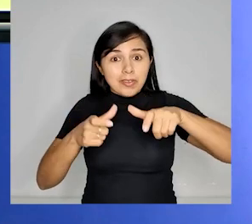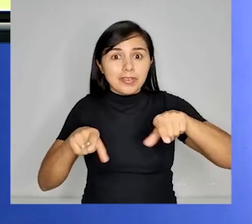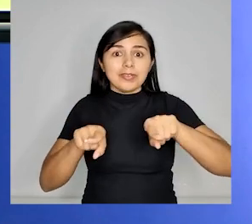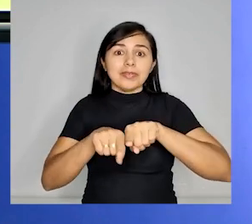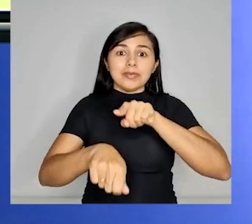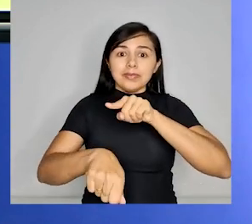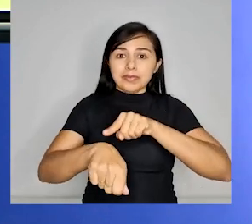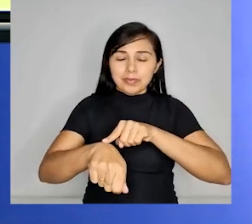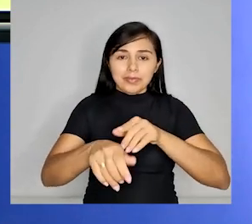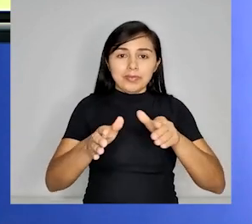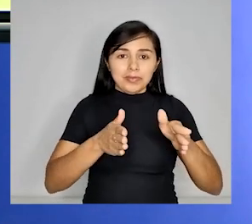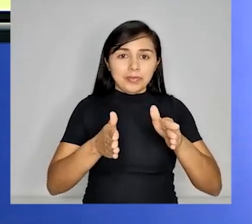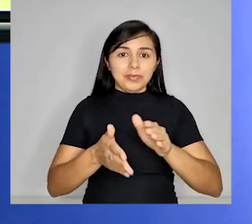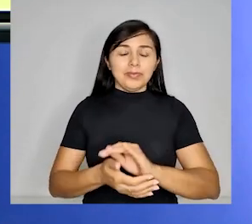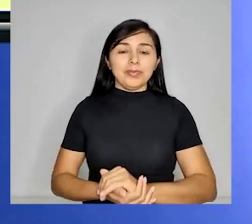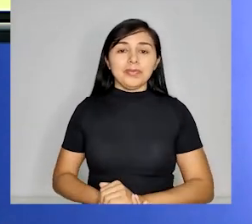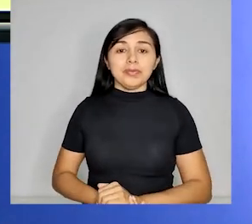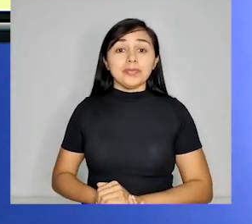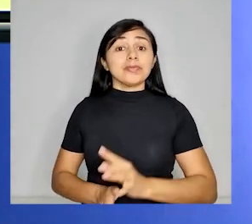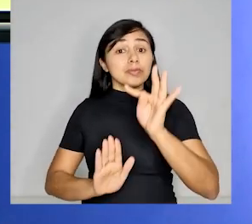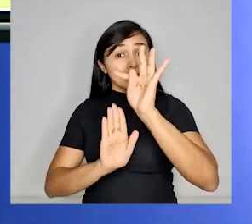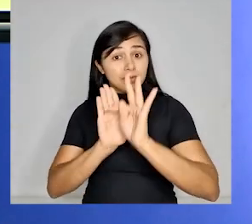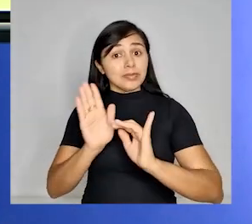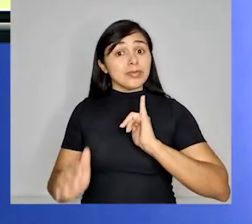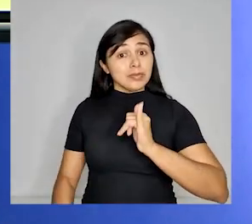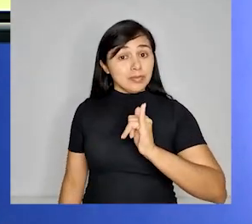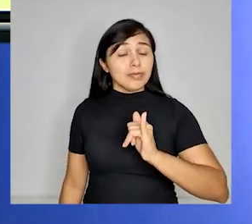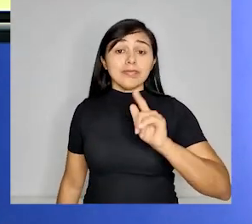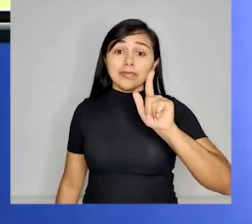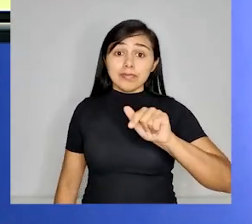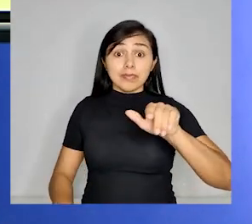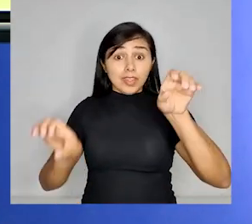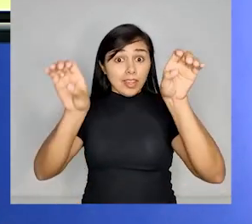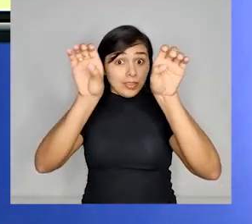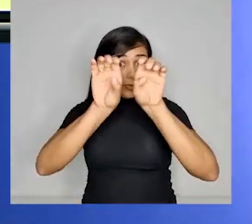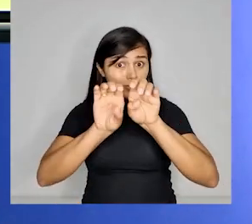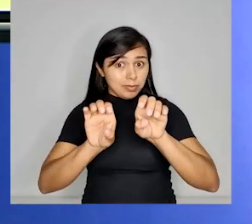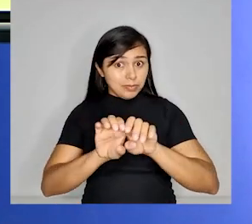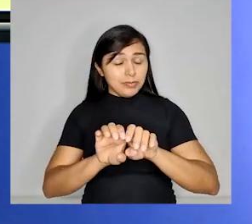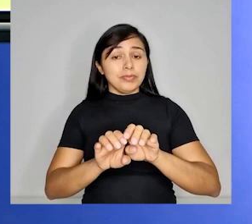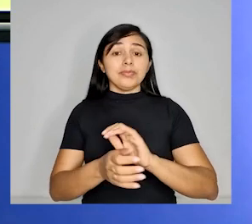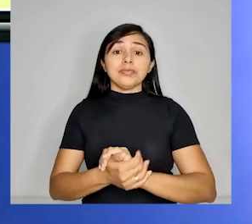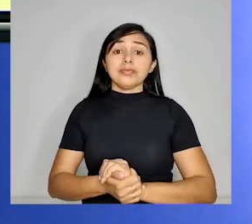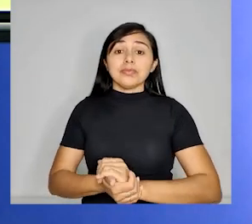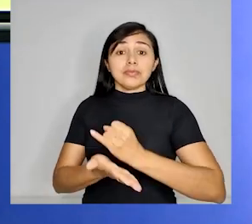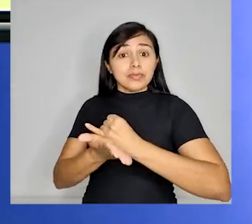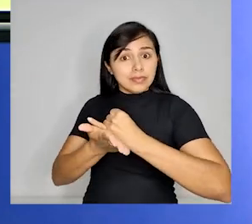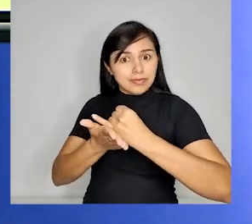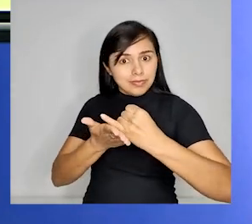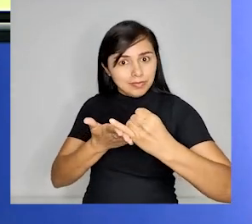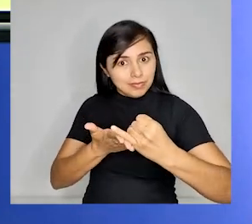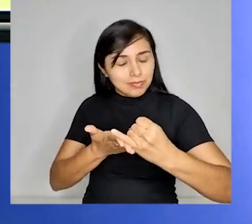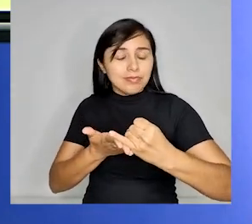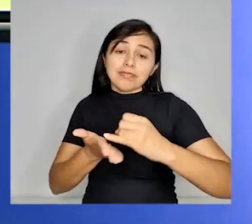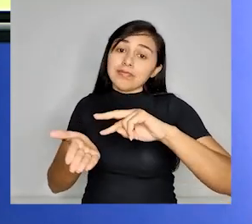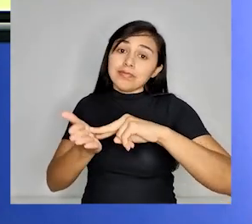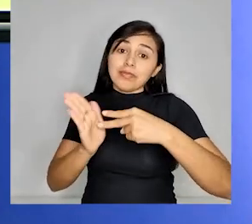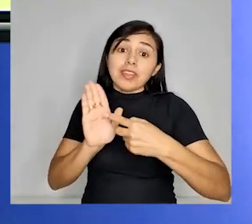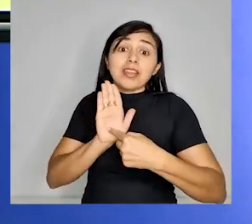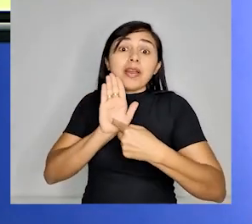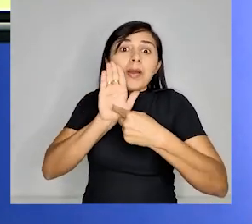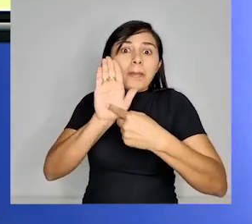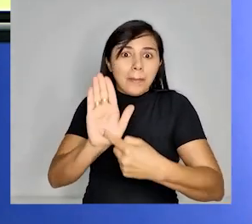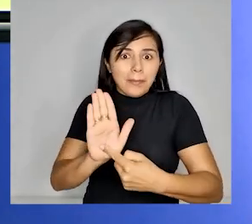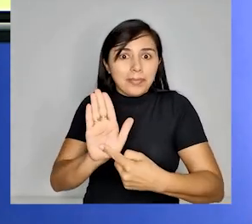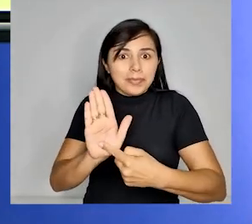tempo. Os textos narrativos são estruturados em introdução ou